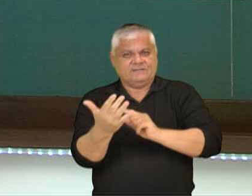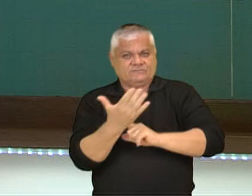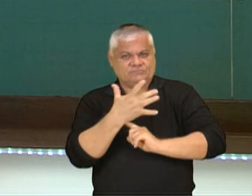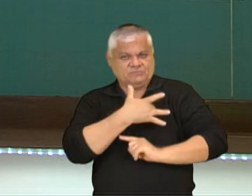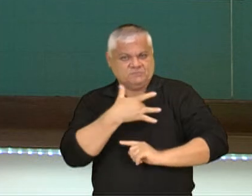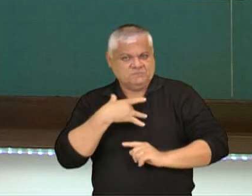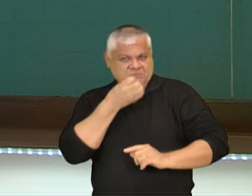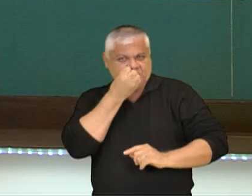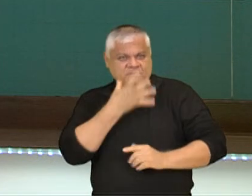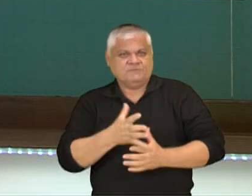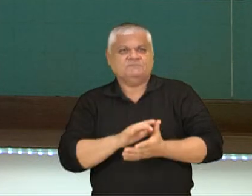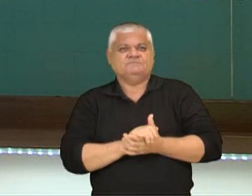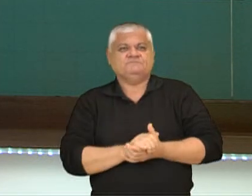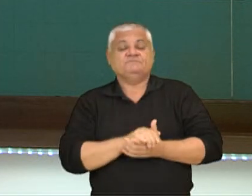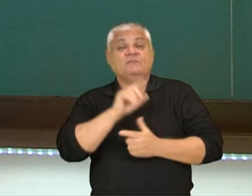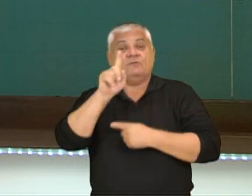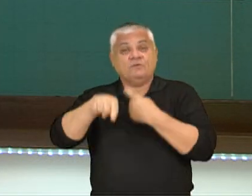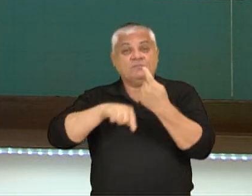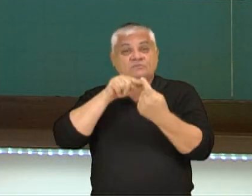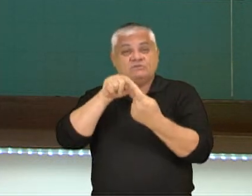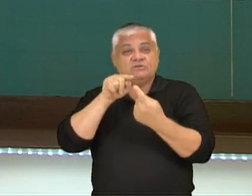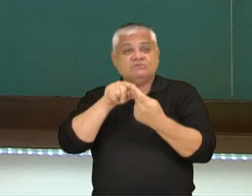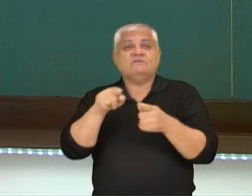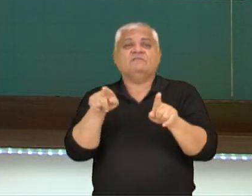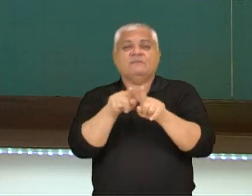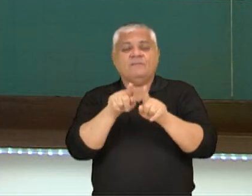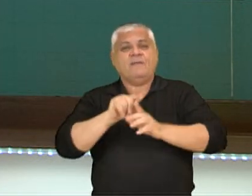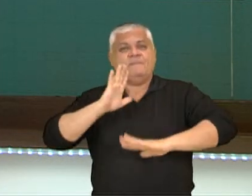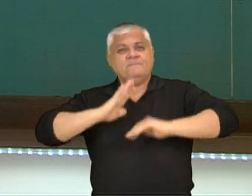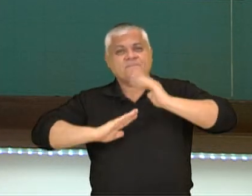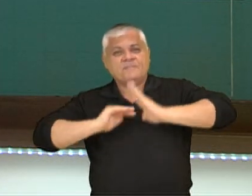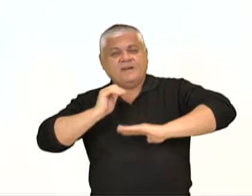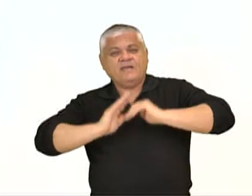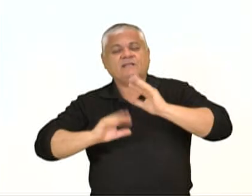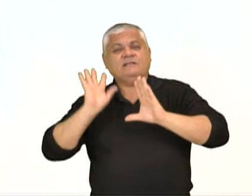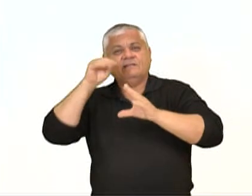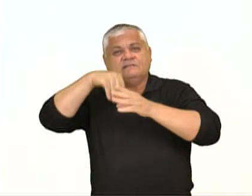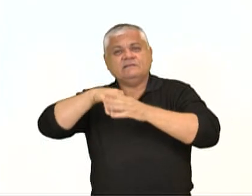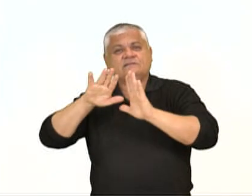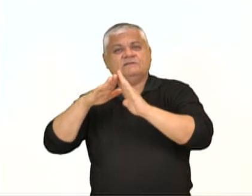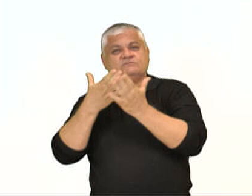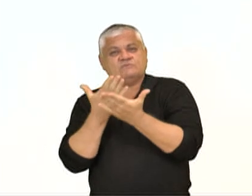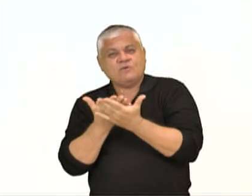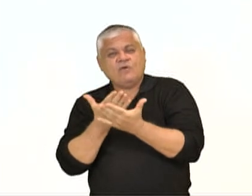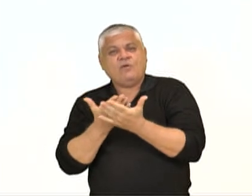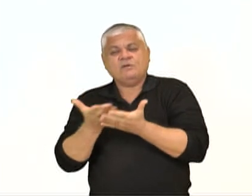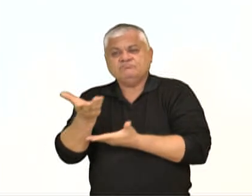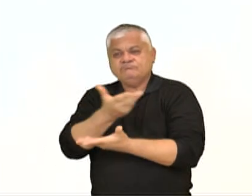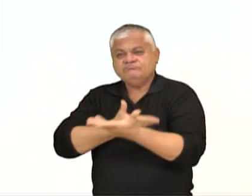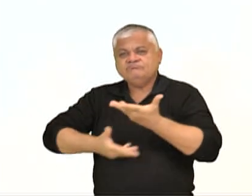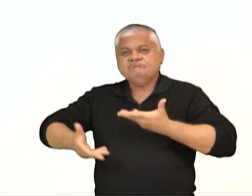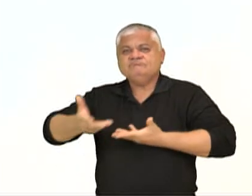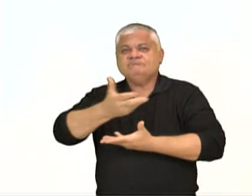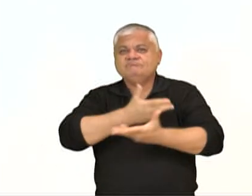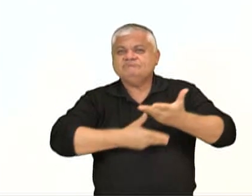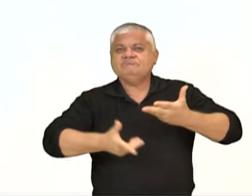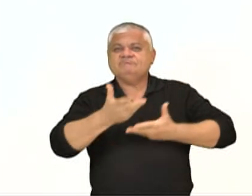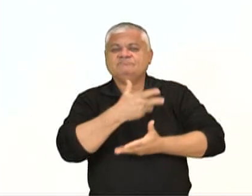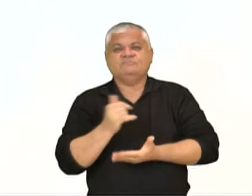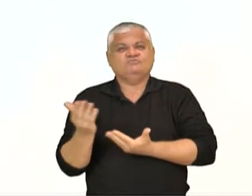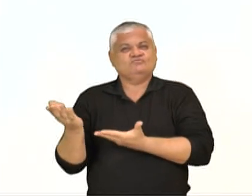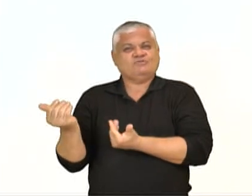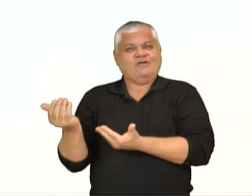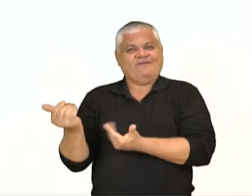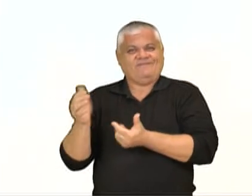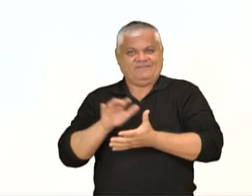utilizar os seus benefícios. O objetivo é incentivar também a prática no ambiente escolar, buscando o maior envolvimento do jovem. Então, a ideia é